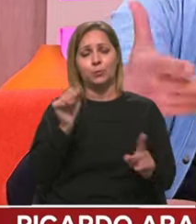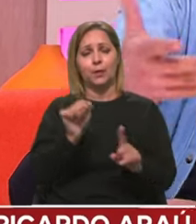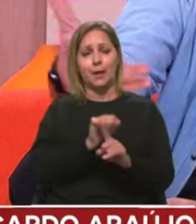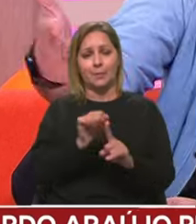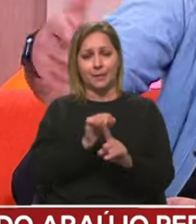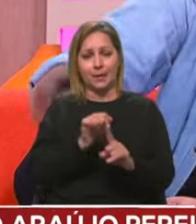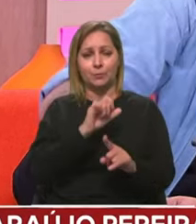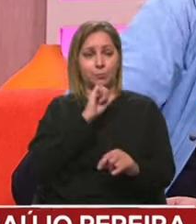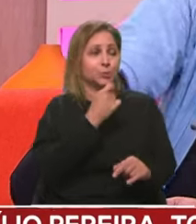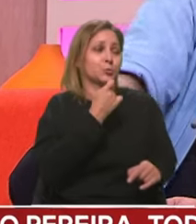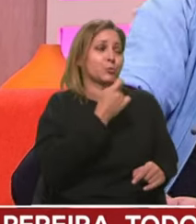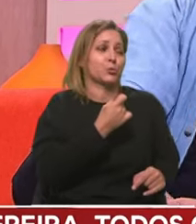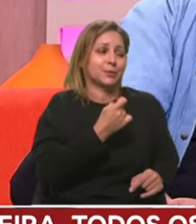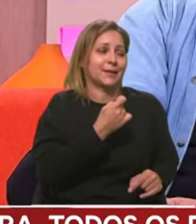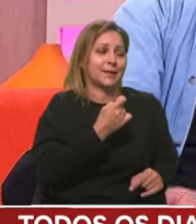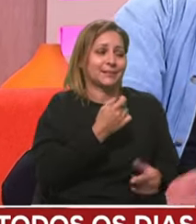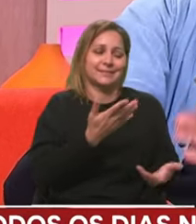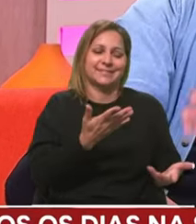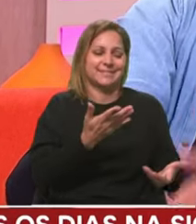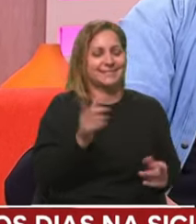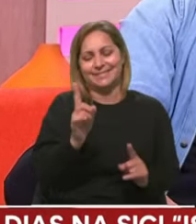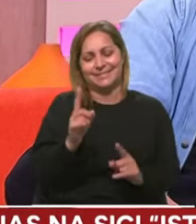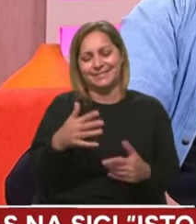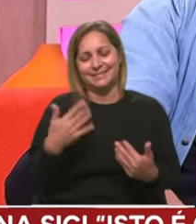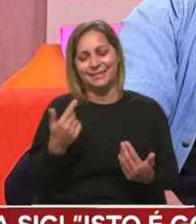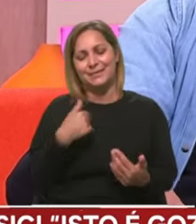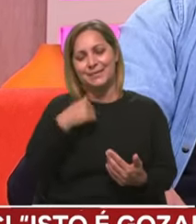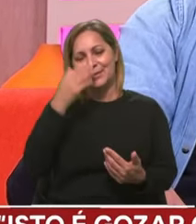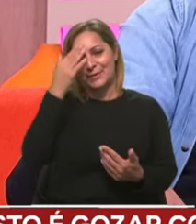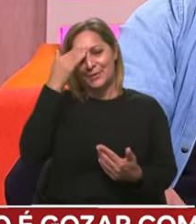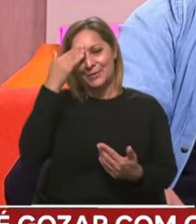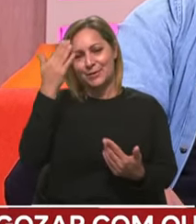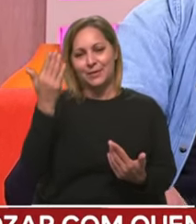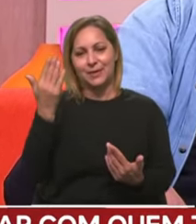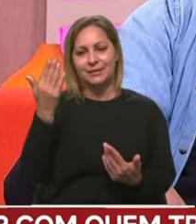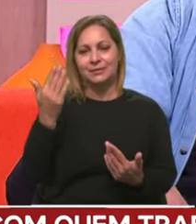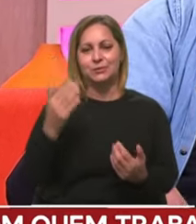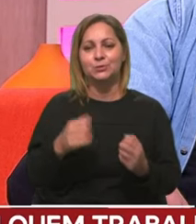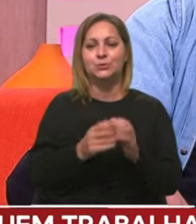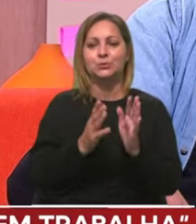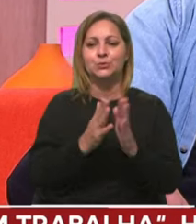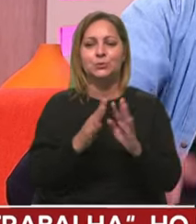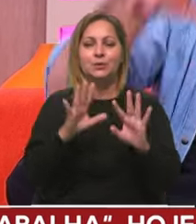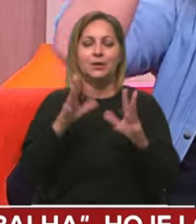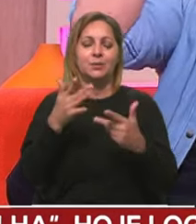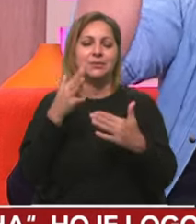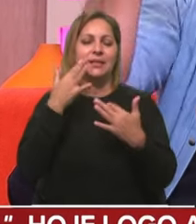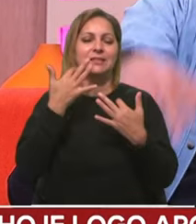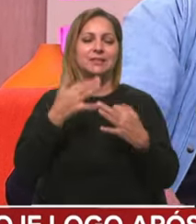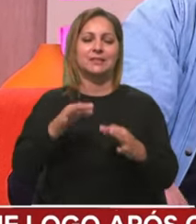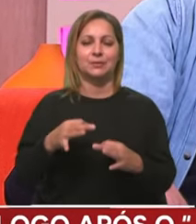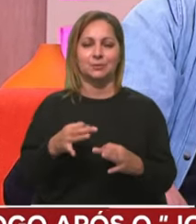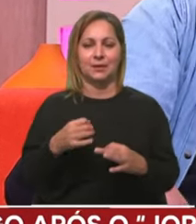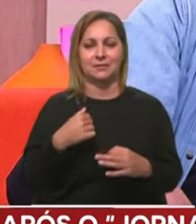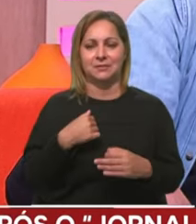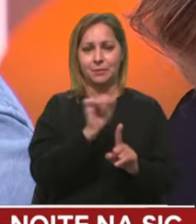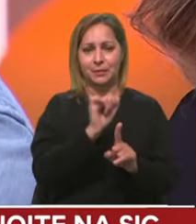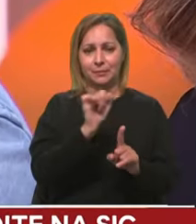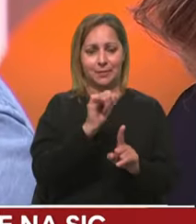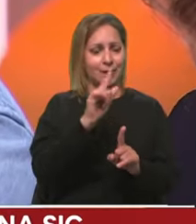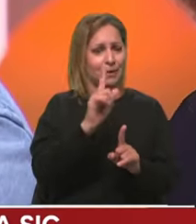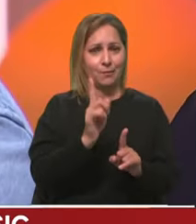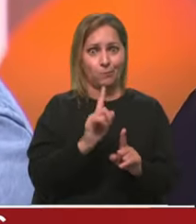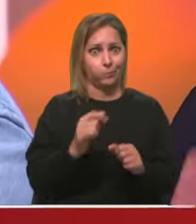podias ter perguntado não não sei lá eu acho que é tudo acontece tudo de forma tão tão natural isso nem nem não é uma questão acho que